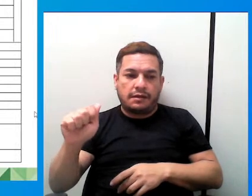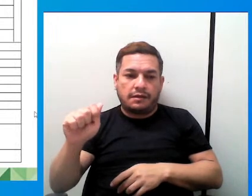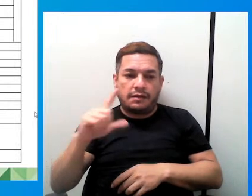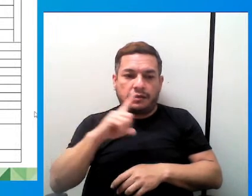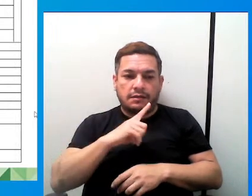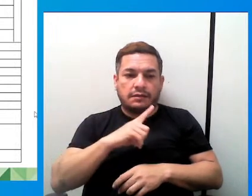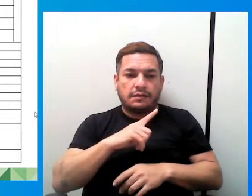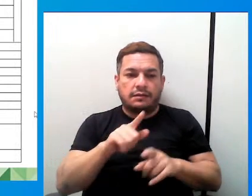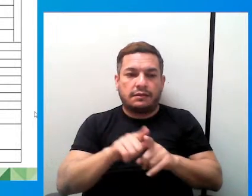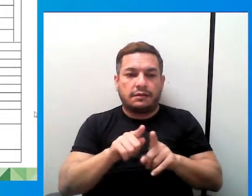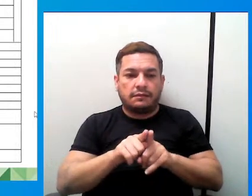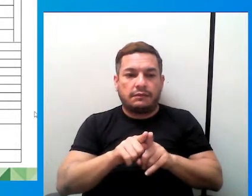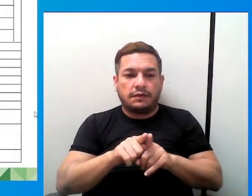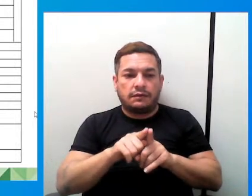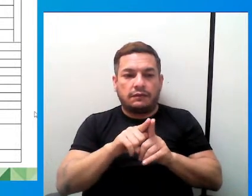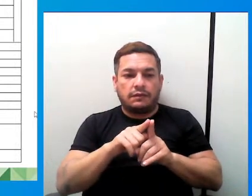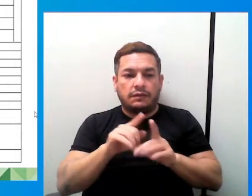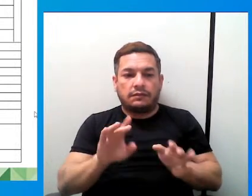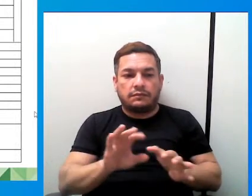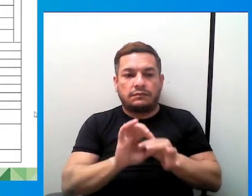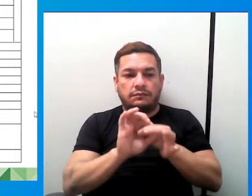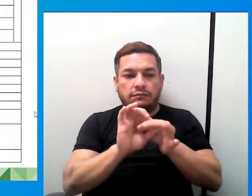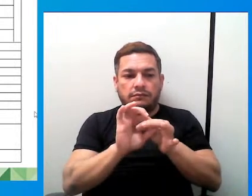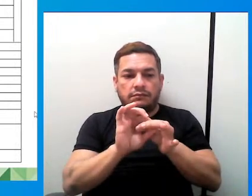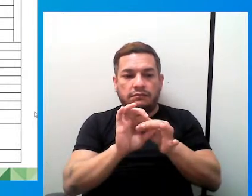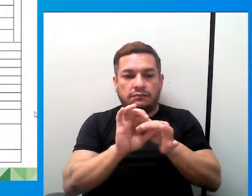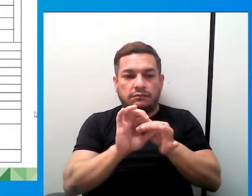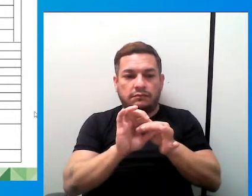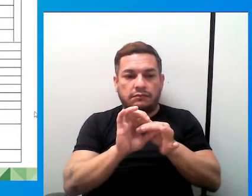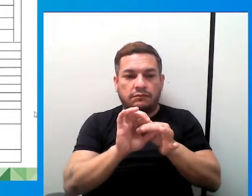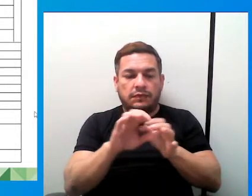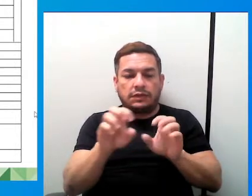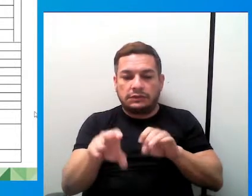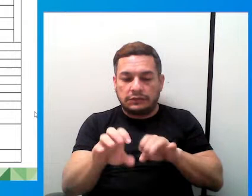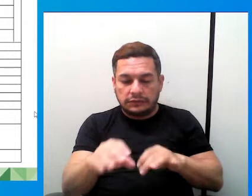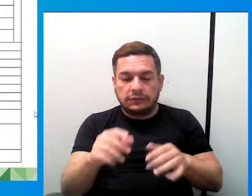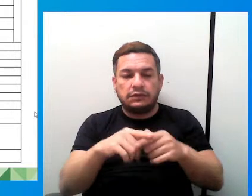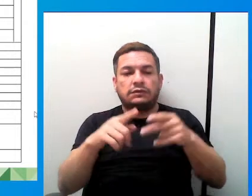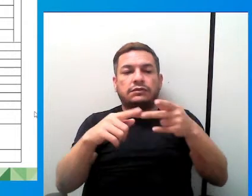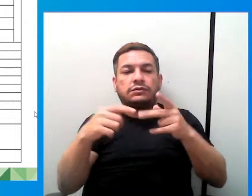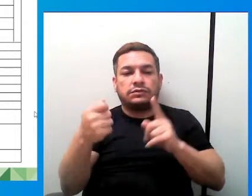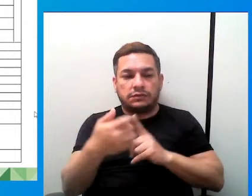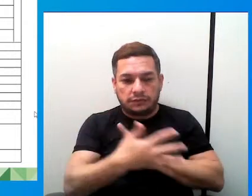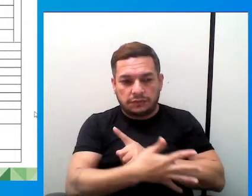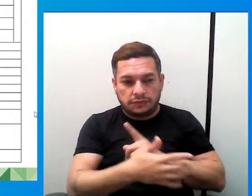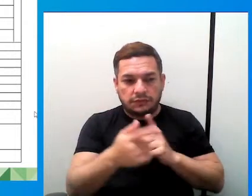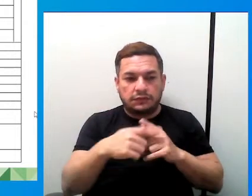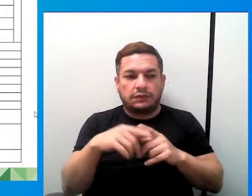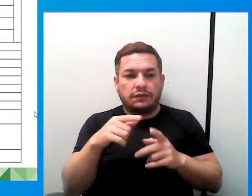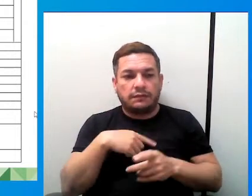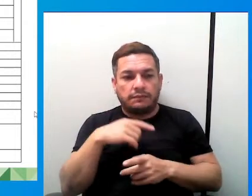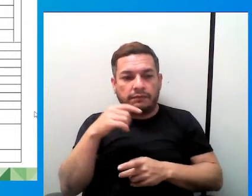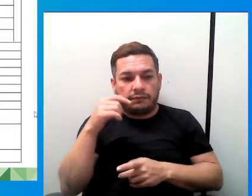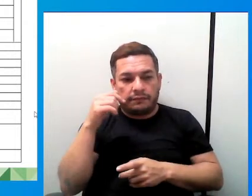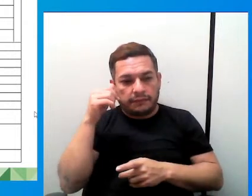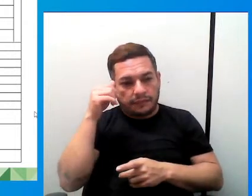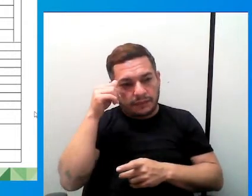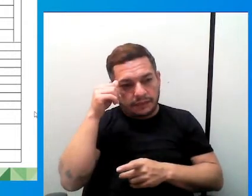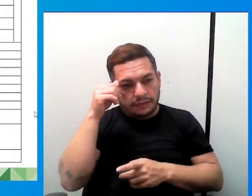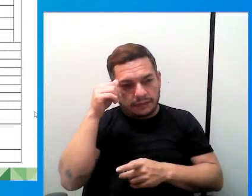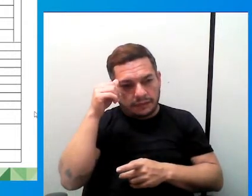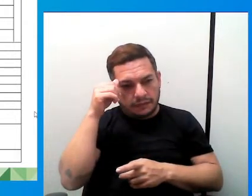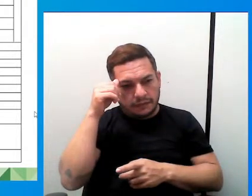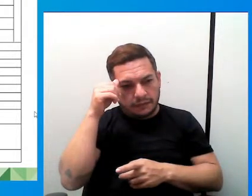já uma integração entre o módulo de ensino e o módulo de extensão, tudo isso para evitar retrabalho, enfim.